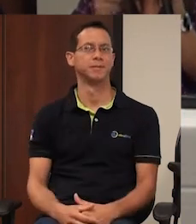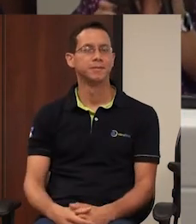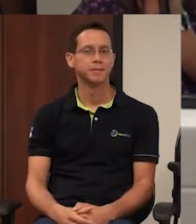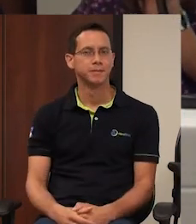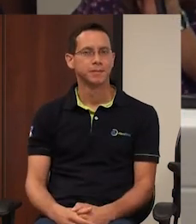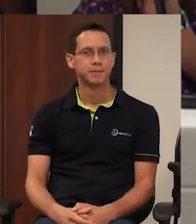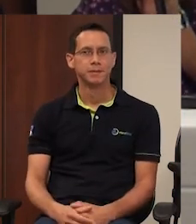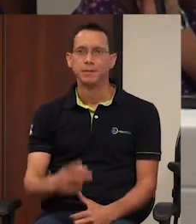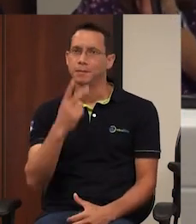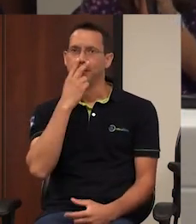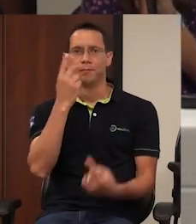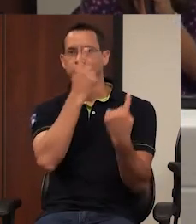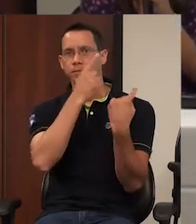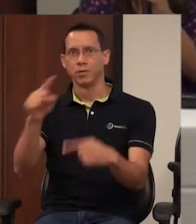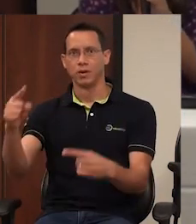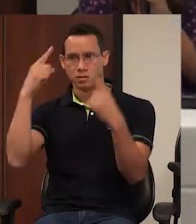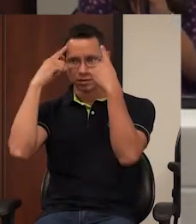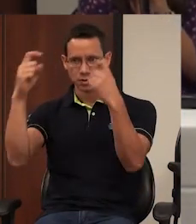uma violência.